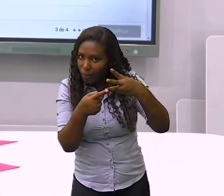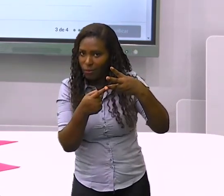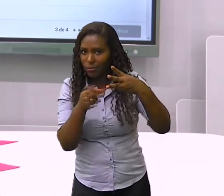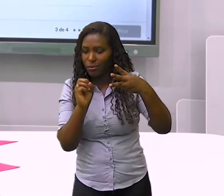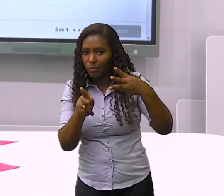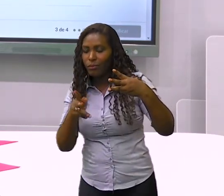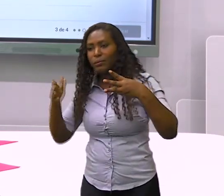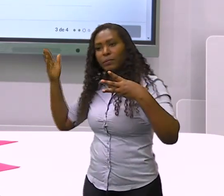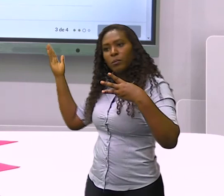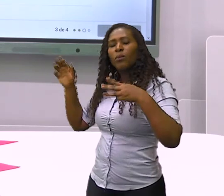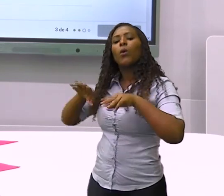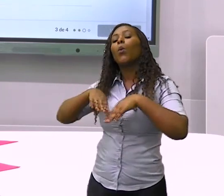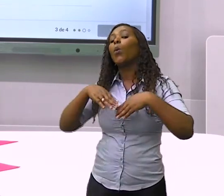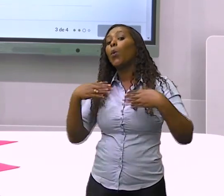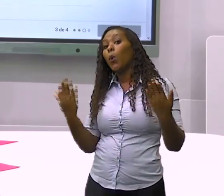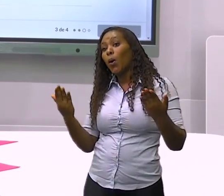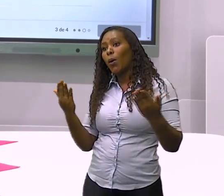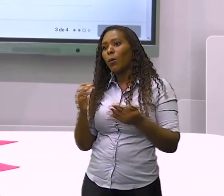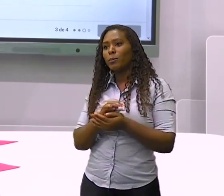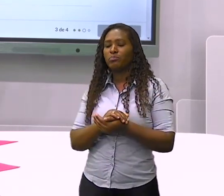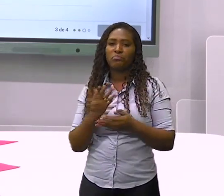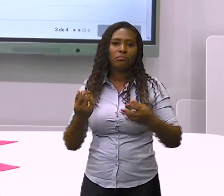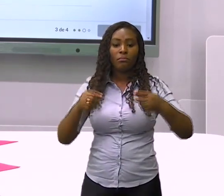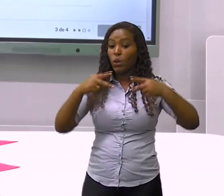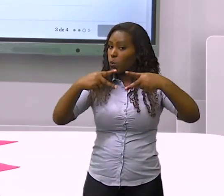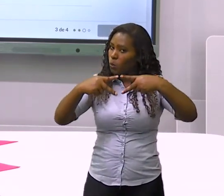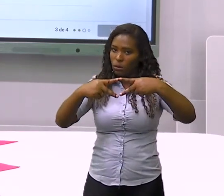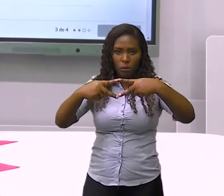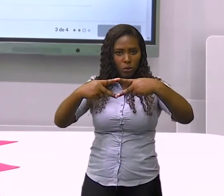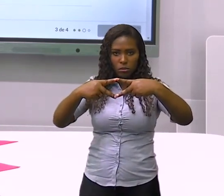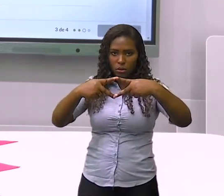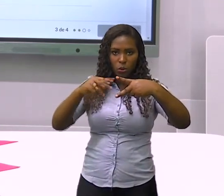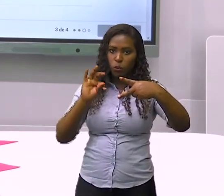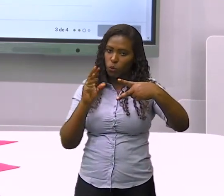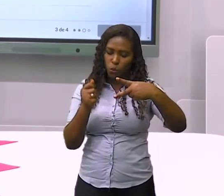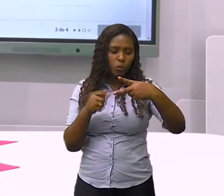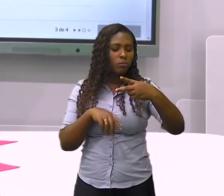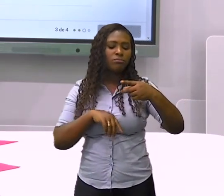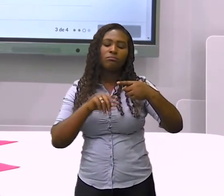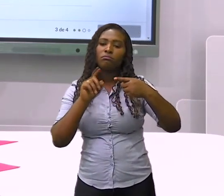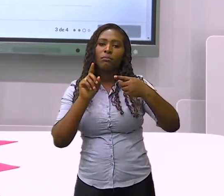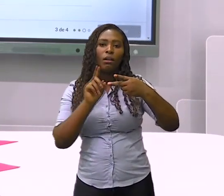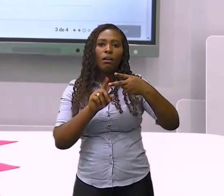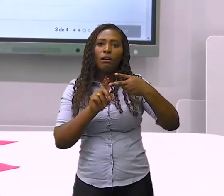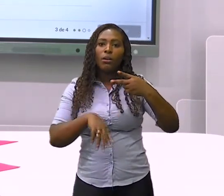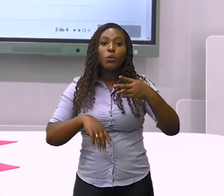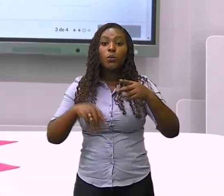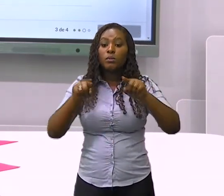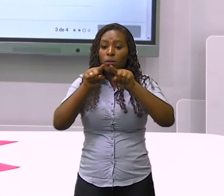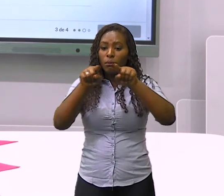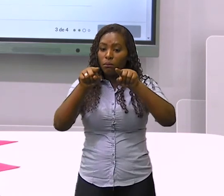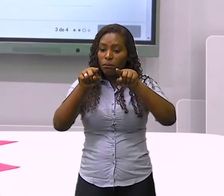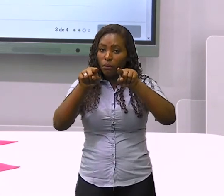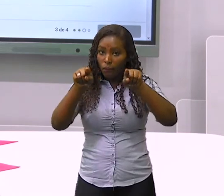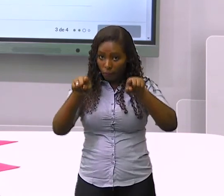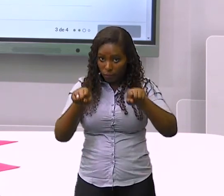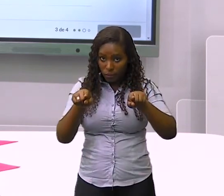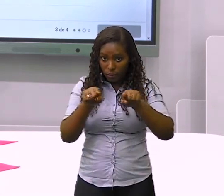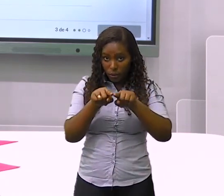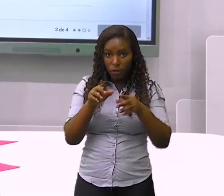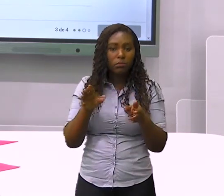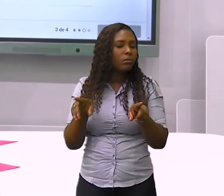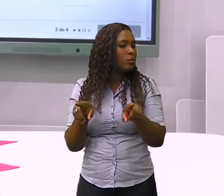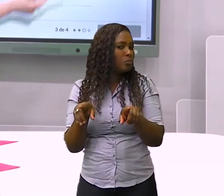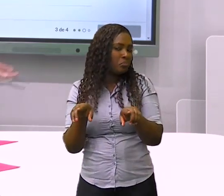né, que é comum às 3? Ó, não são losangos, todos não são losangos, todos não são retângulos, e